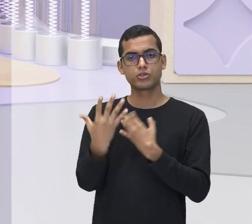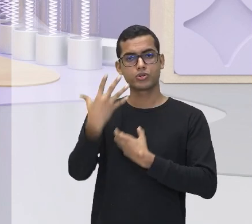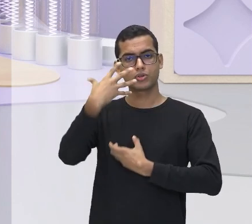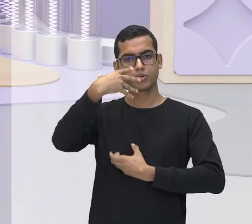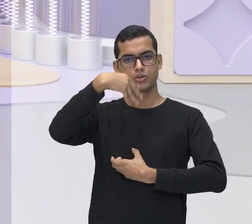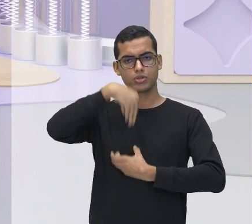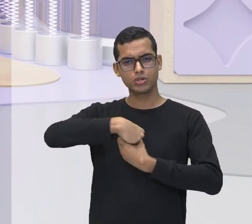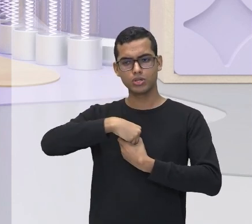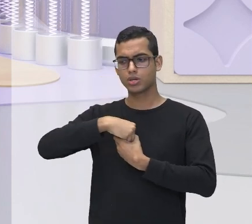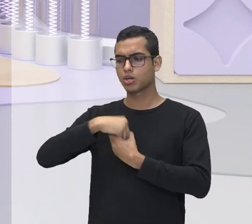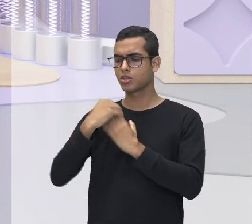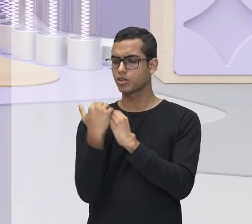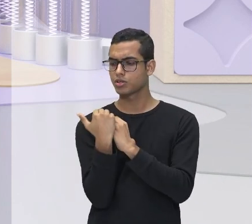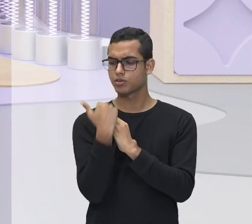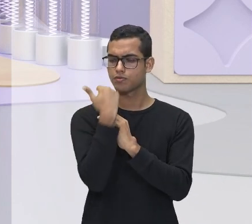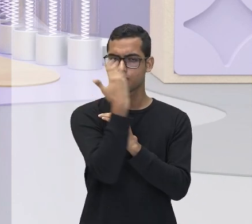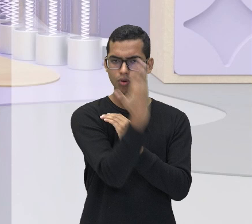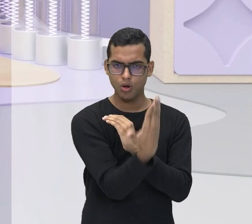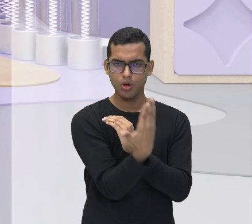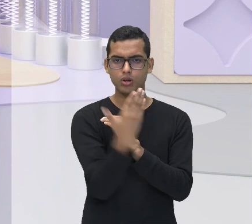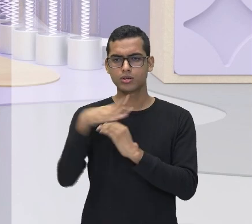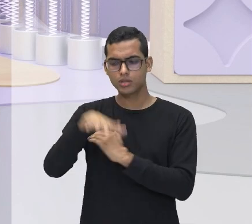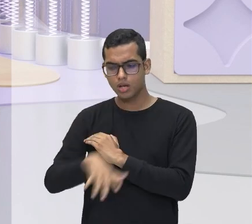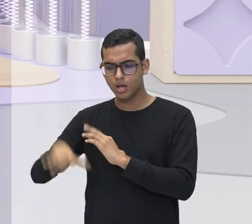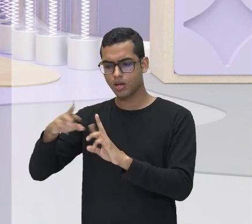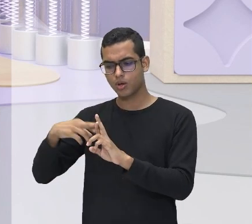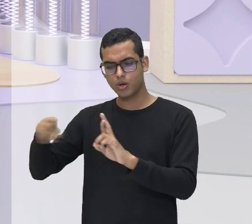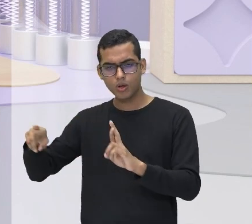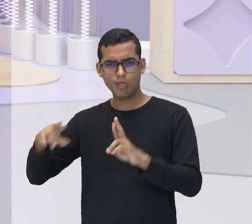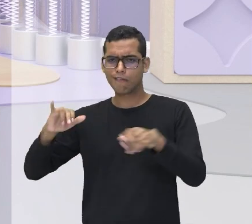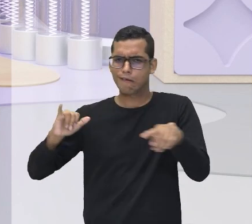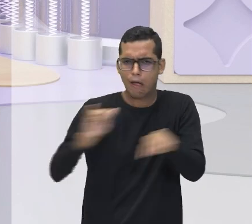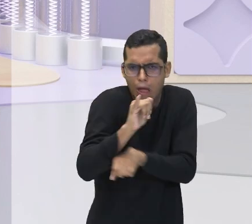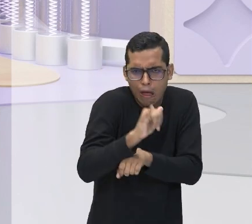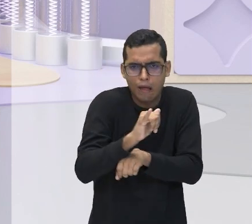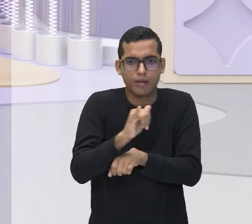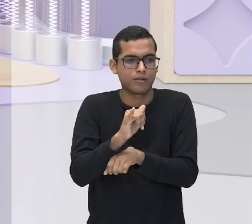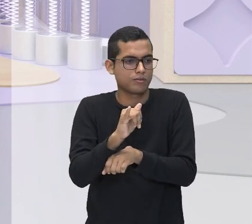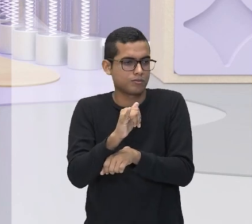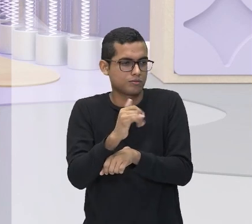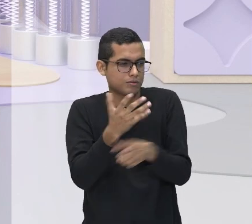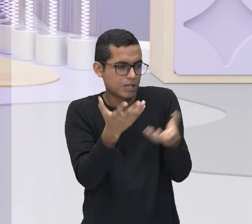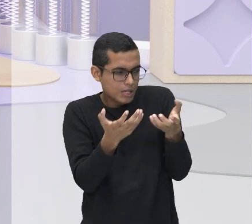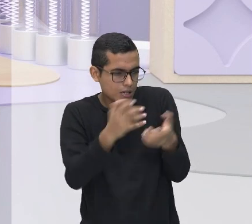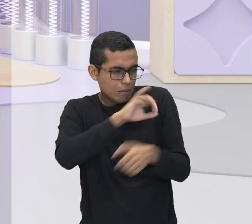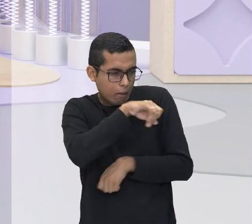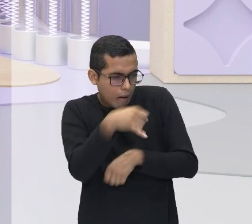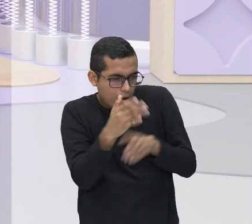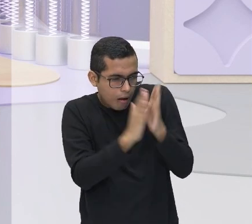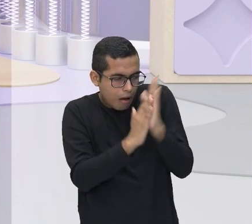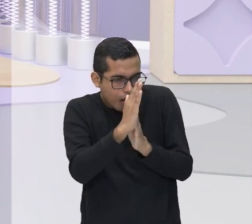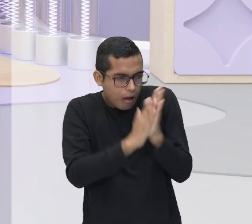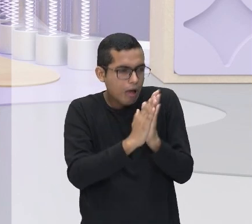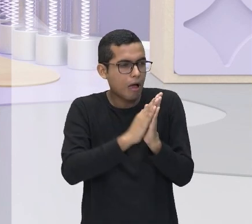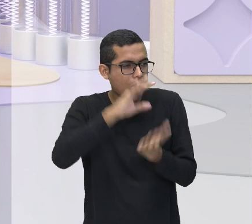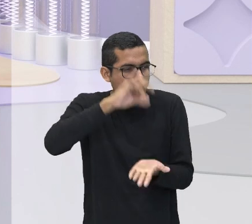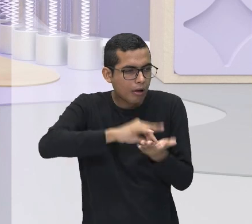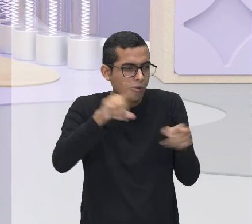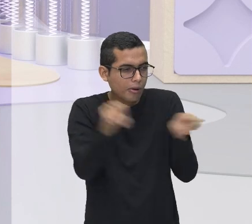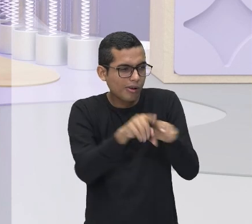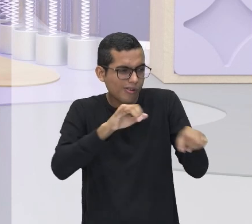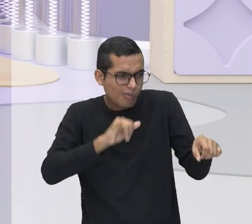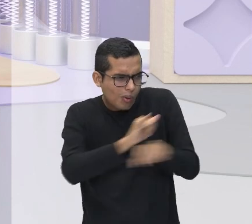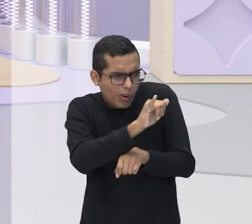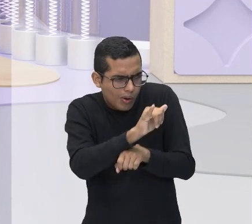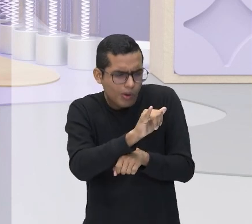fora da comunidade religiosa. Não se pode enganar, não se pode querer levar vantagem, não se pode passar a perna nas pessoas.